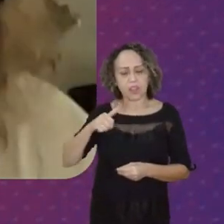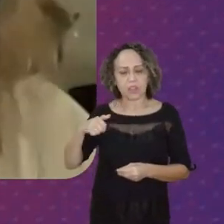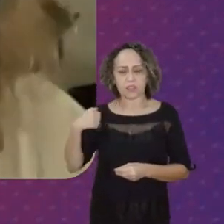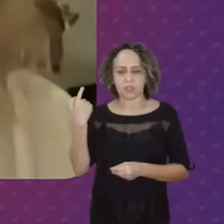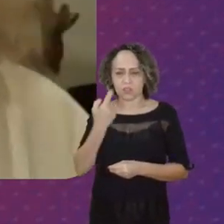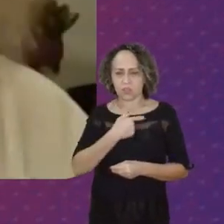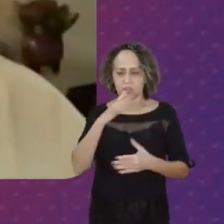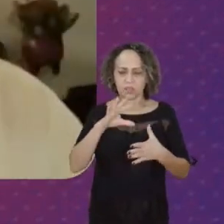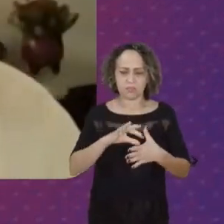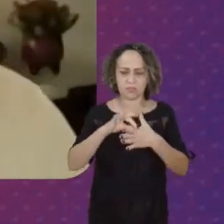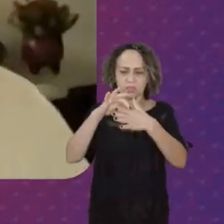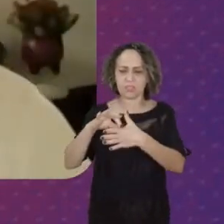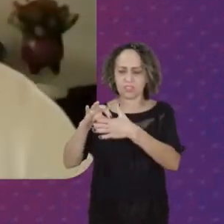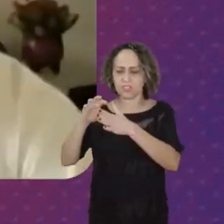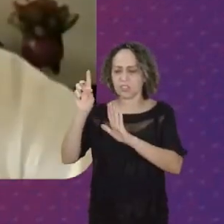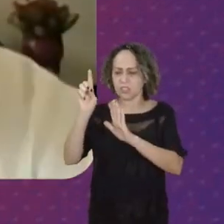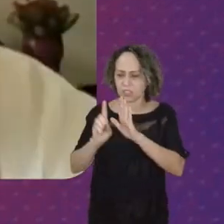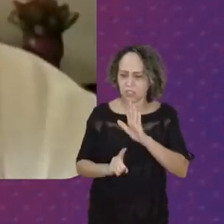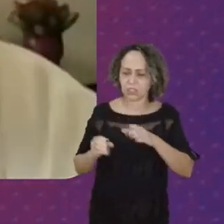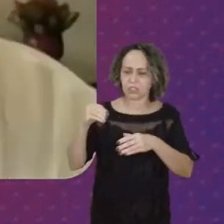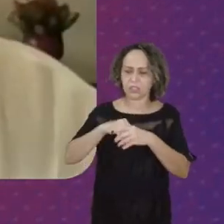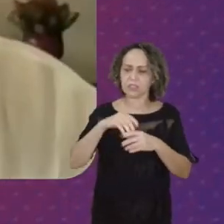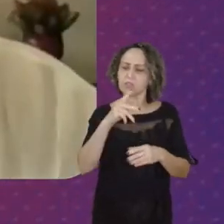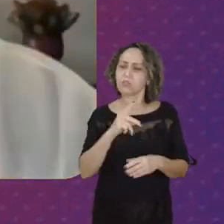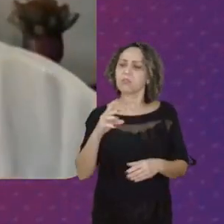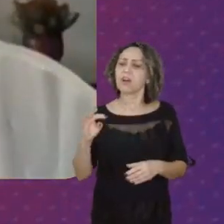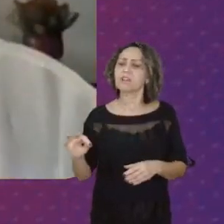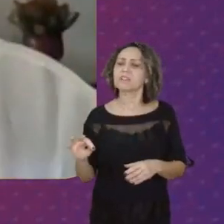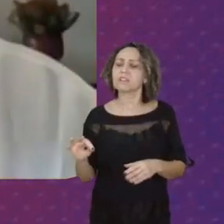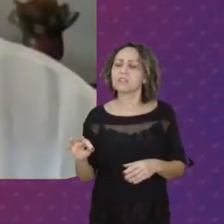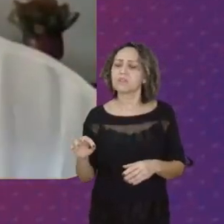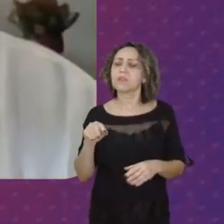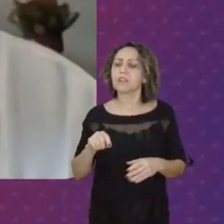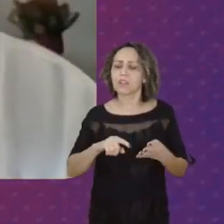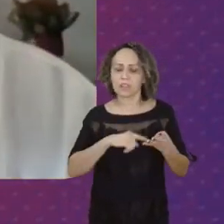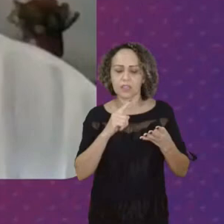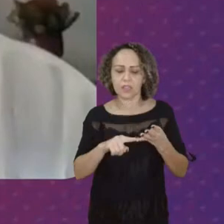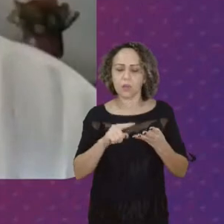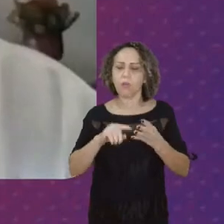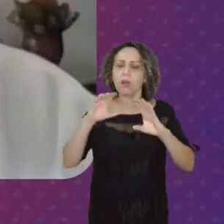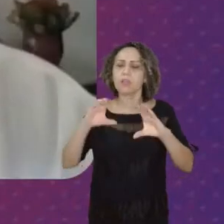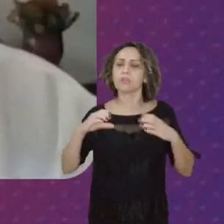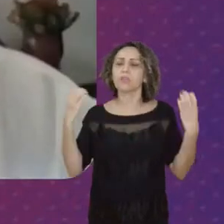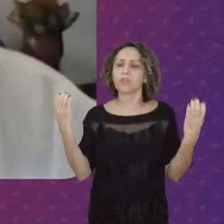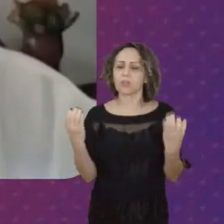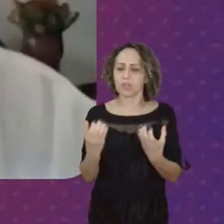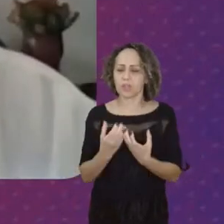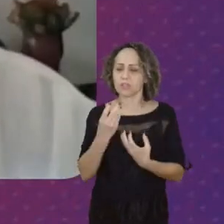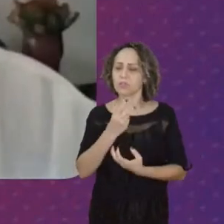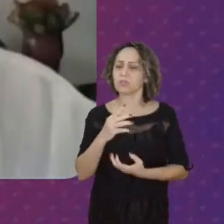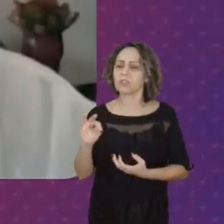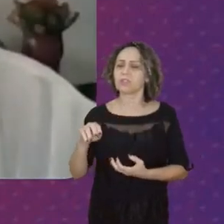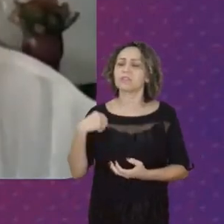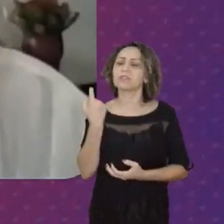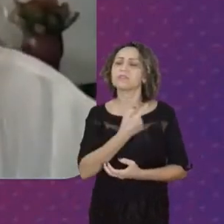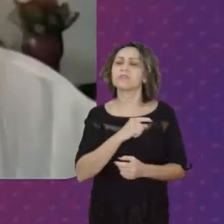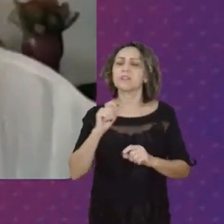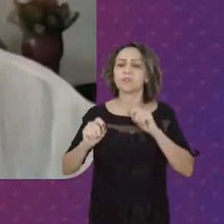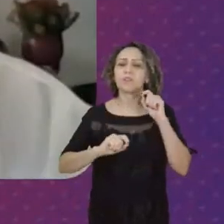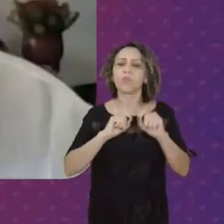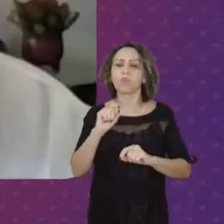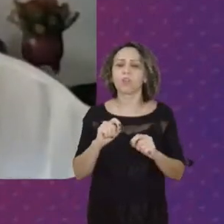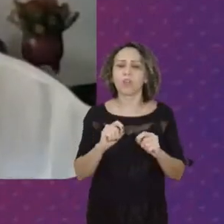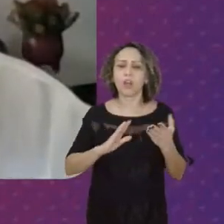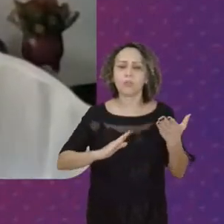nossas dirigentes partidárias, para que naquele 4º Congresso a gente tivesse